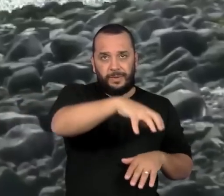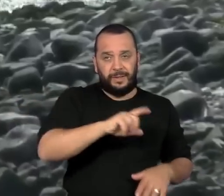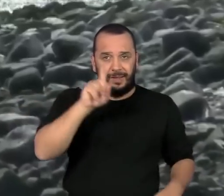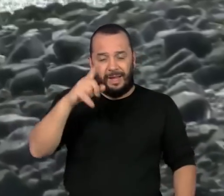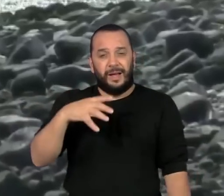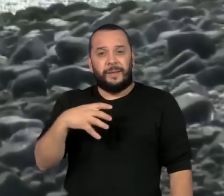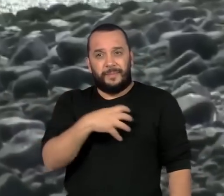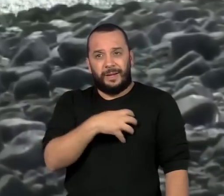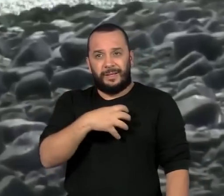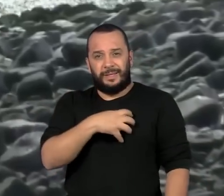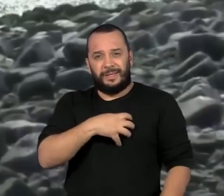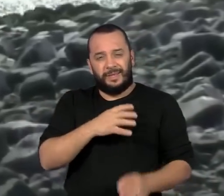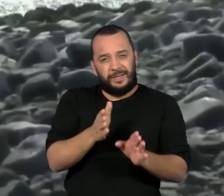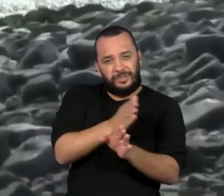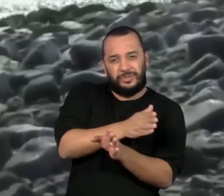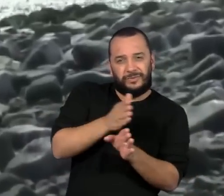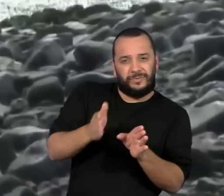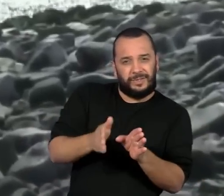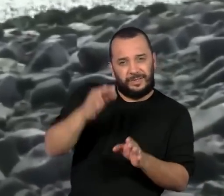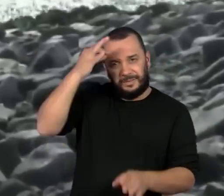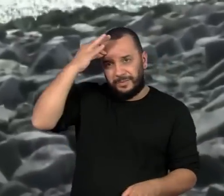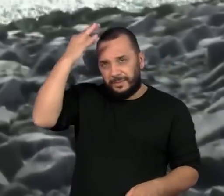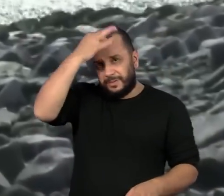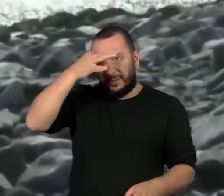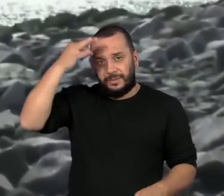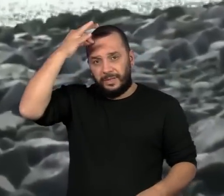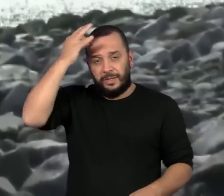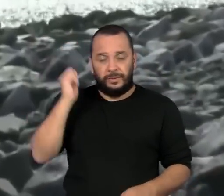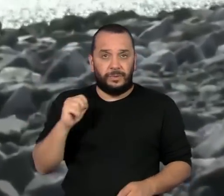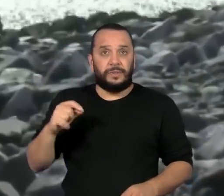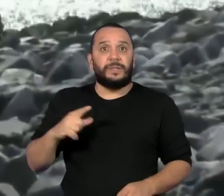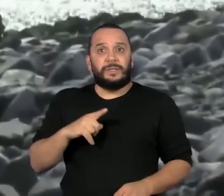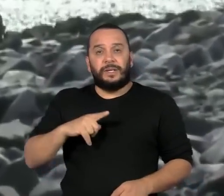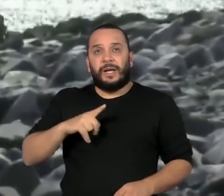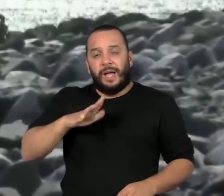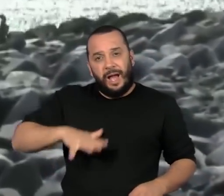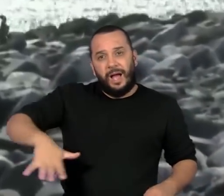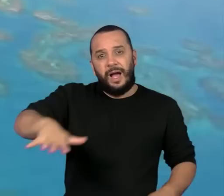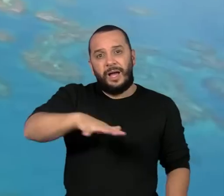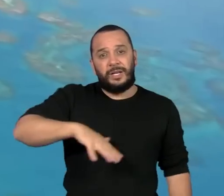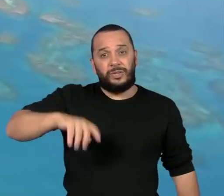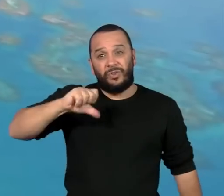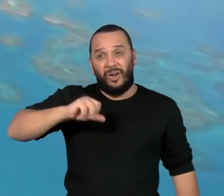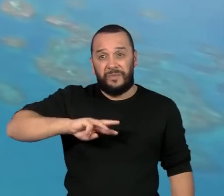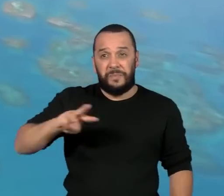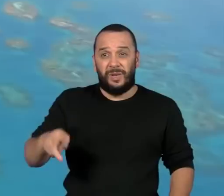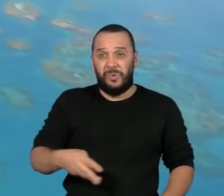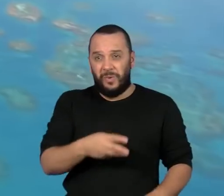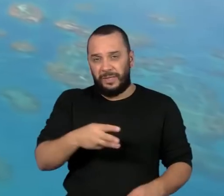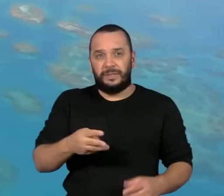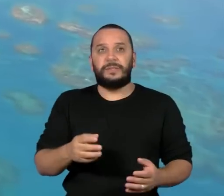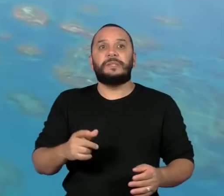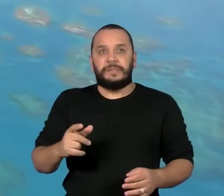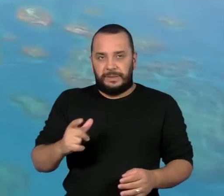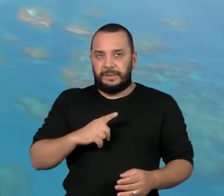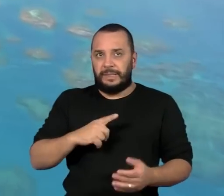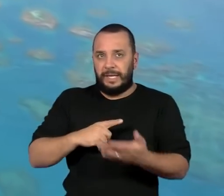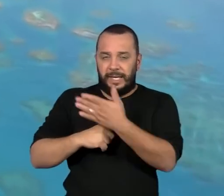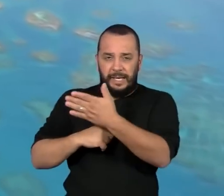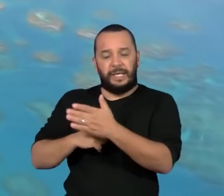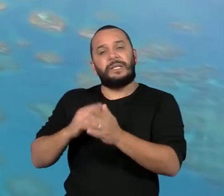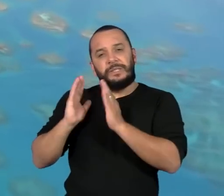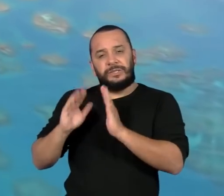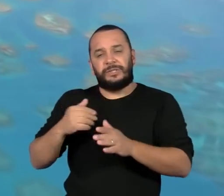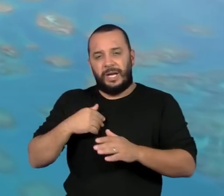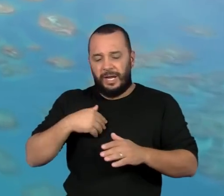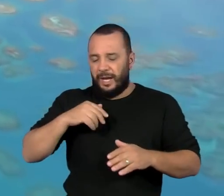na divisa com o Espírito Santo. Ocupa cerca de 9 milhões de hectares. Lá fica o Parque Nacional Marinho de